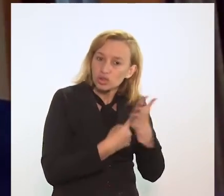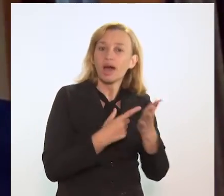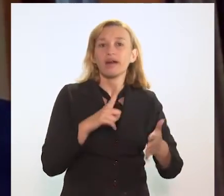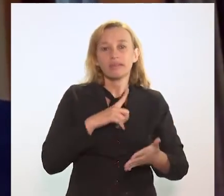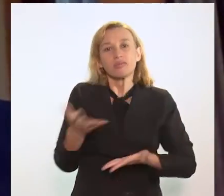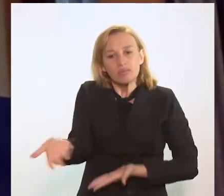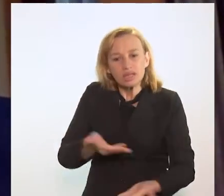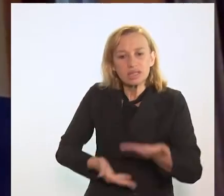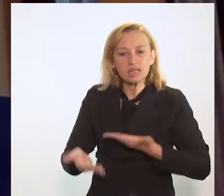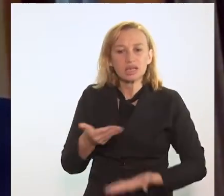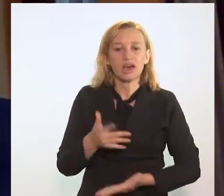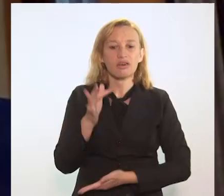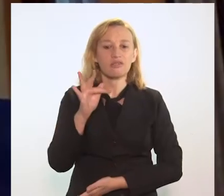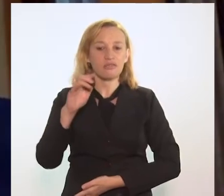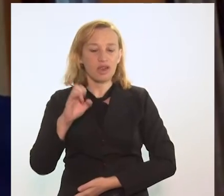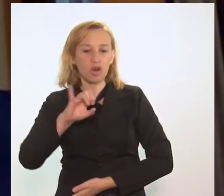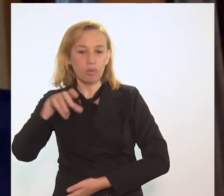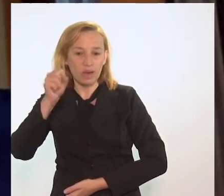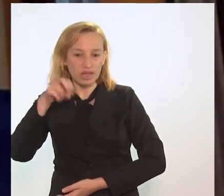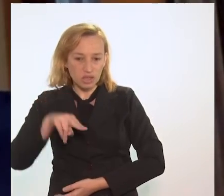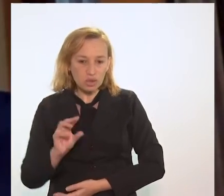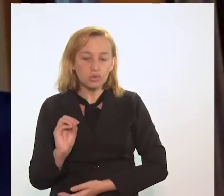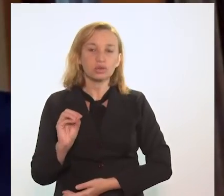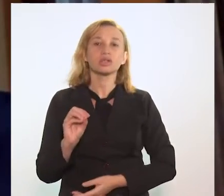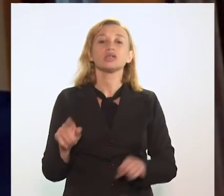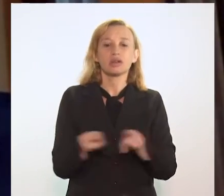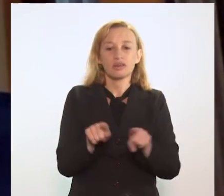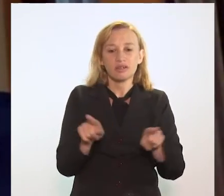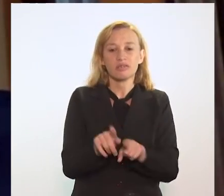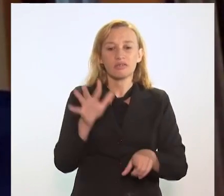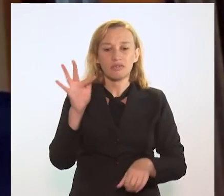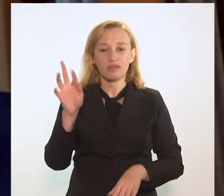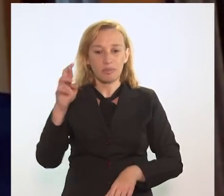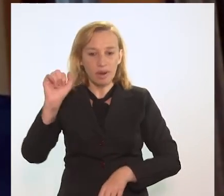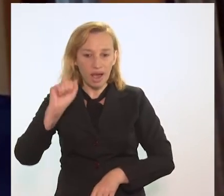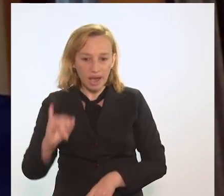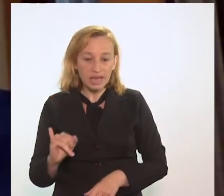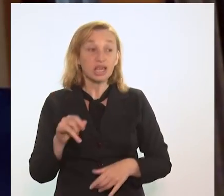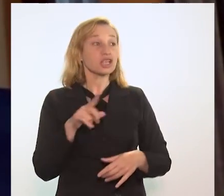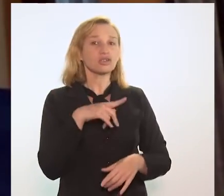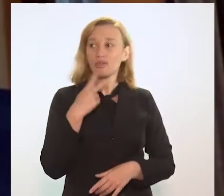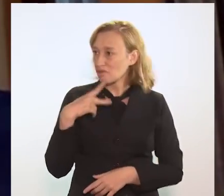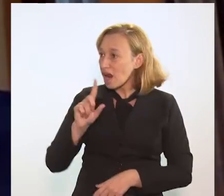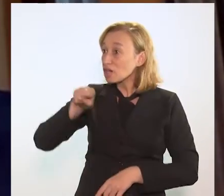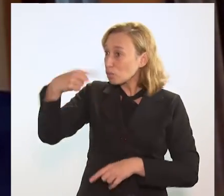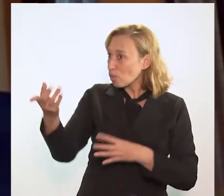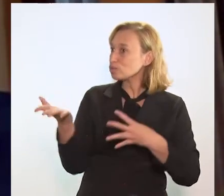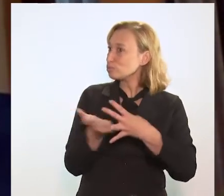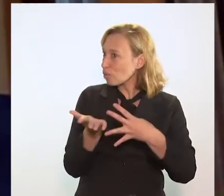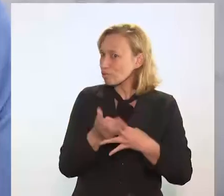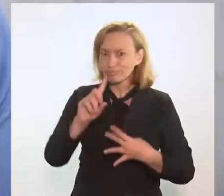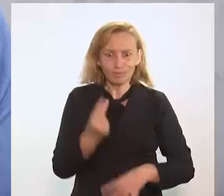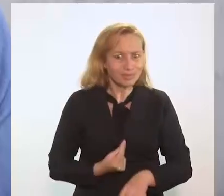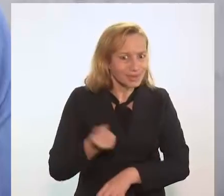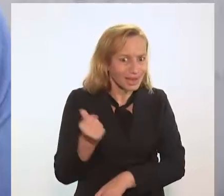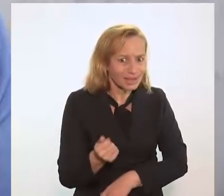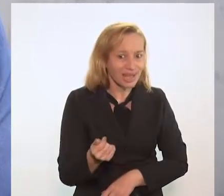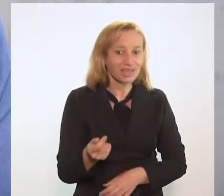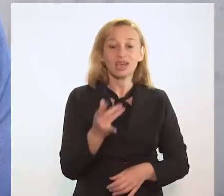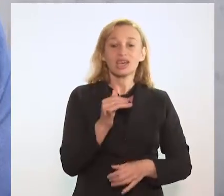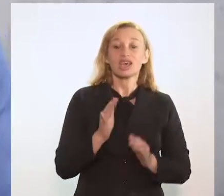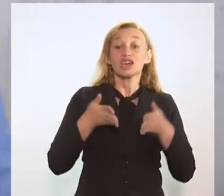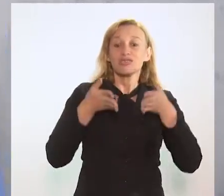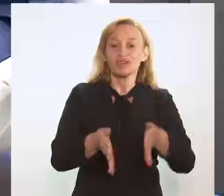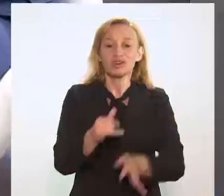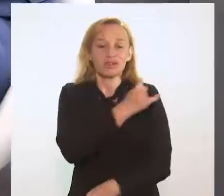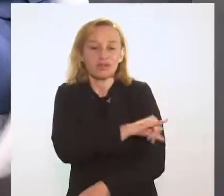processo. Né? Até a própria Convém tem uma parceria com a Fecomércio, com o Sebrae, num processo de transformação digital. Que a gente vai falar no